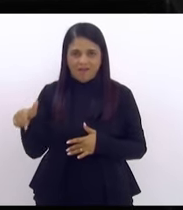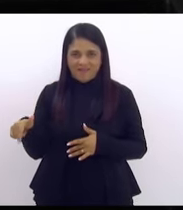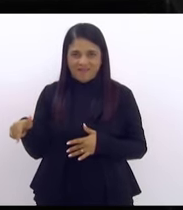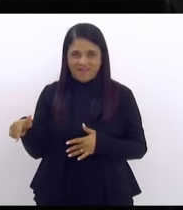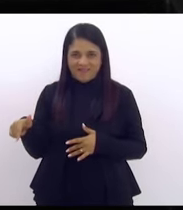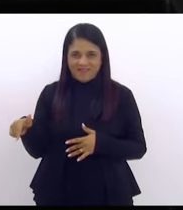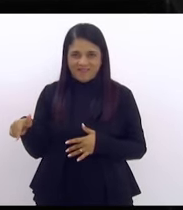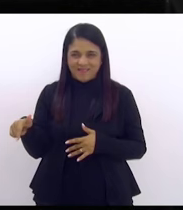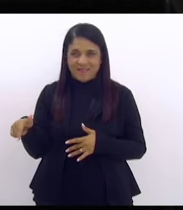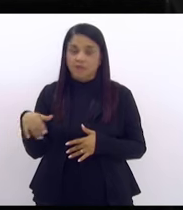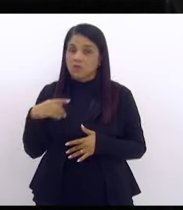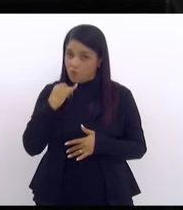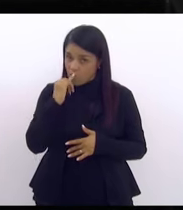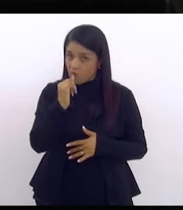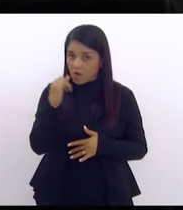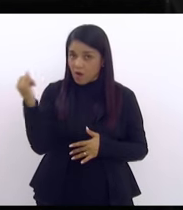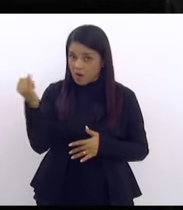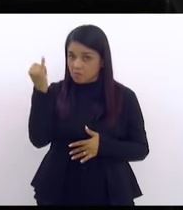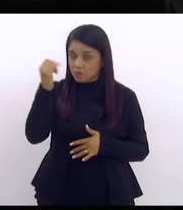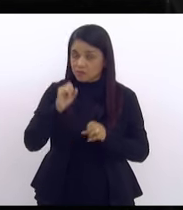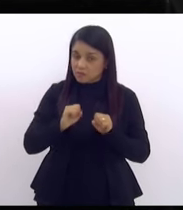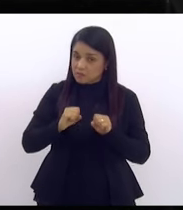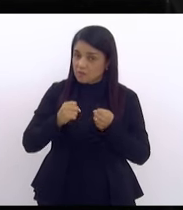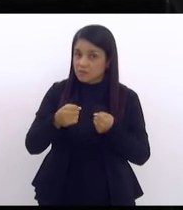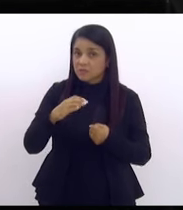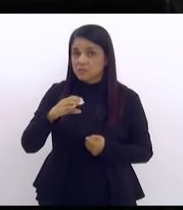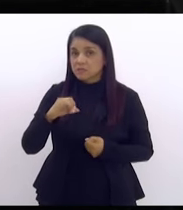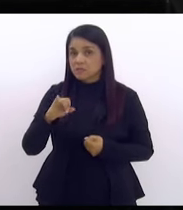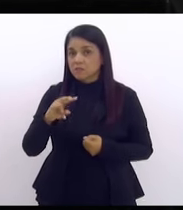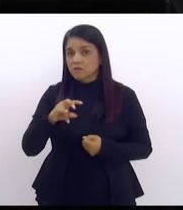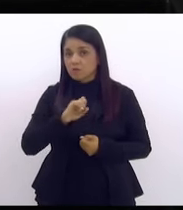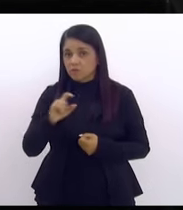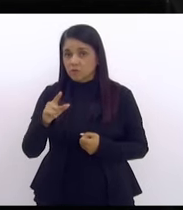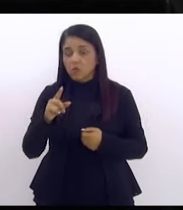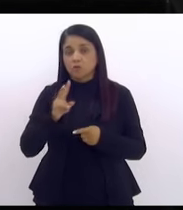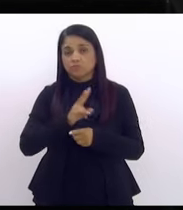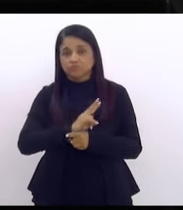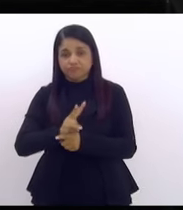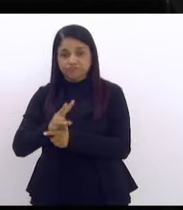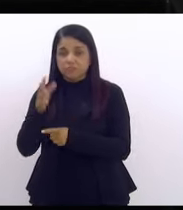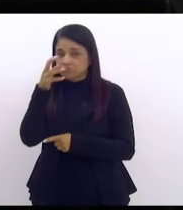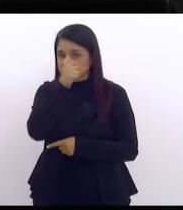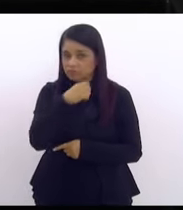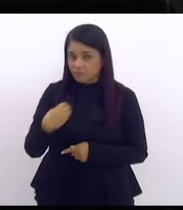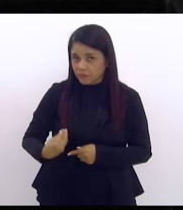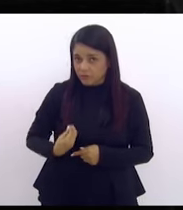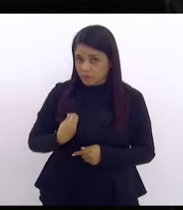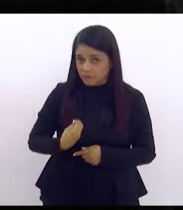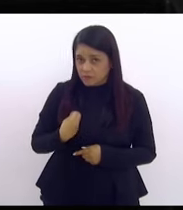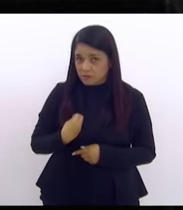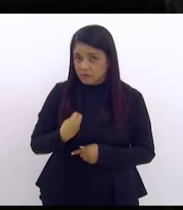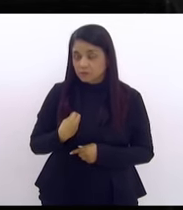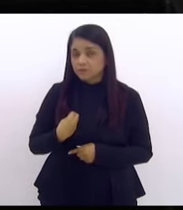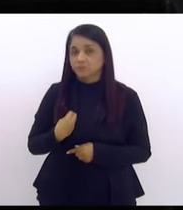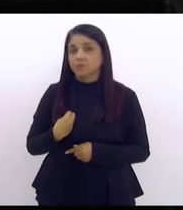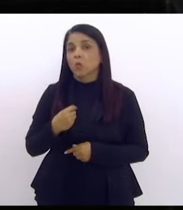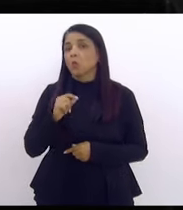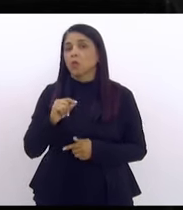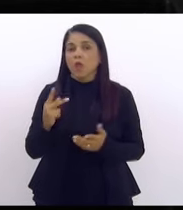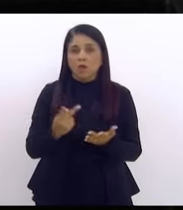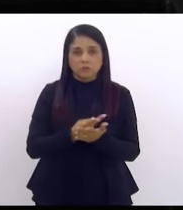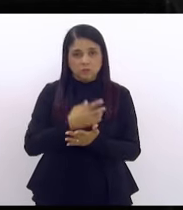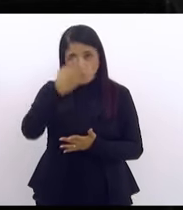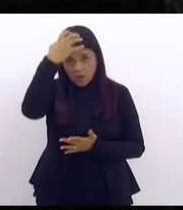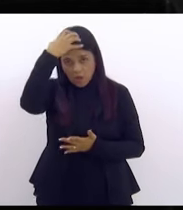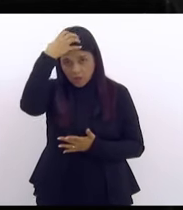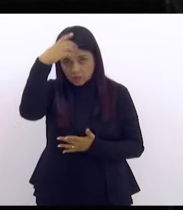digo isso da importância para as defesas civis, e em especial na salvaguarda da vida das pessoas, porque aquilo que aconteceu em Angra